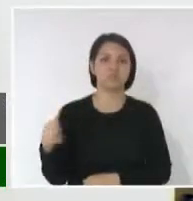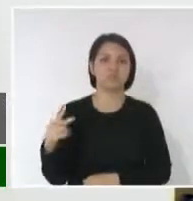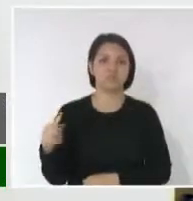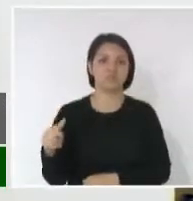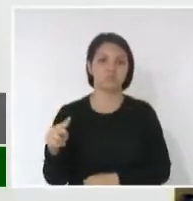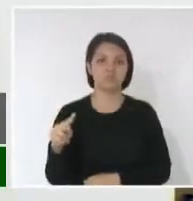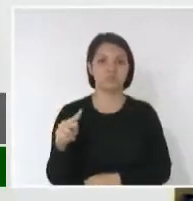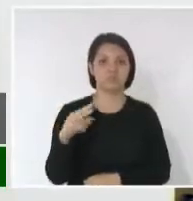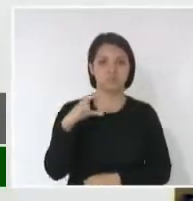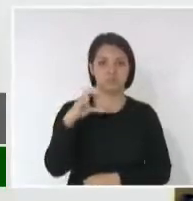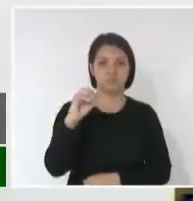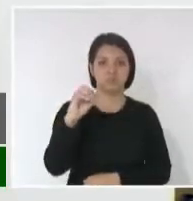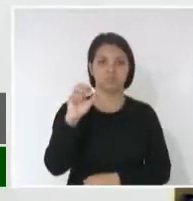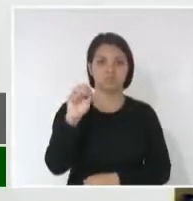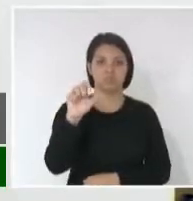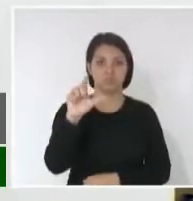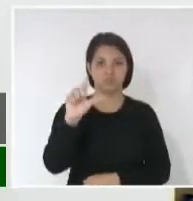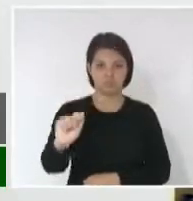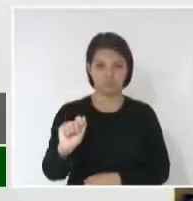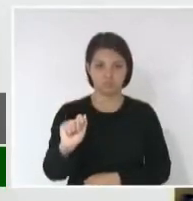a empresa Koala,